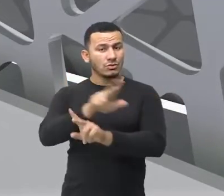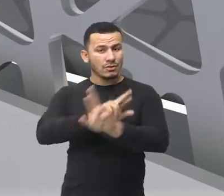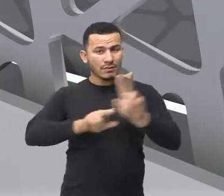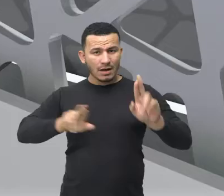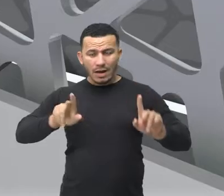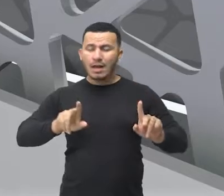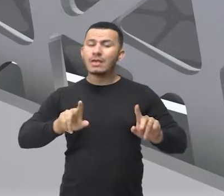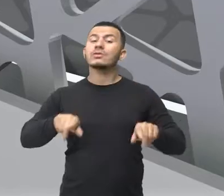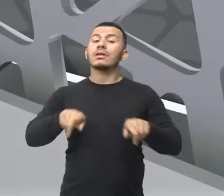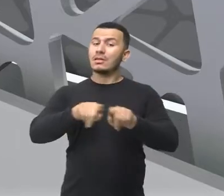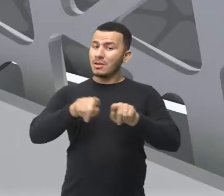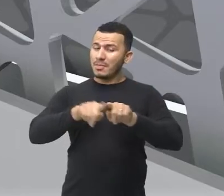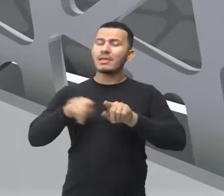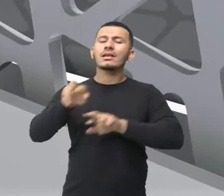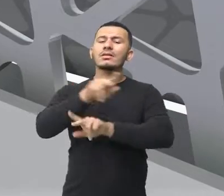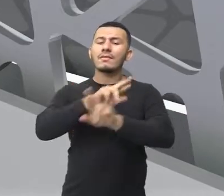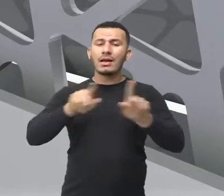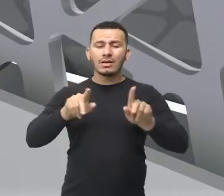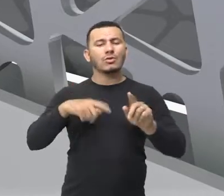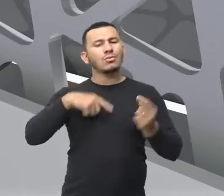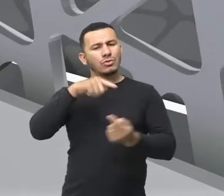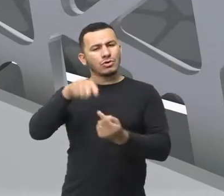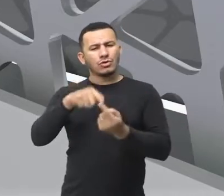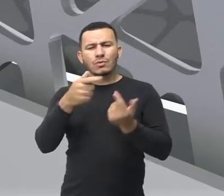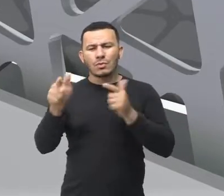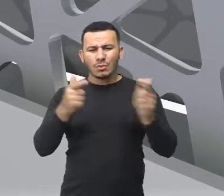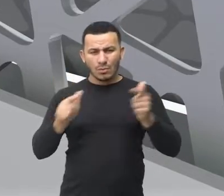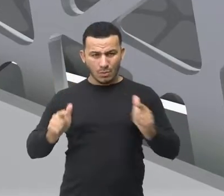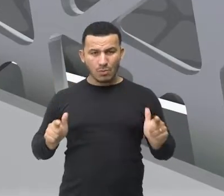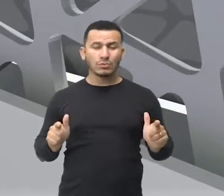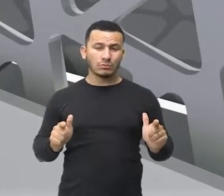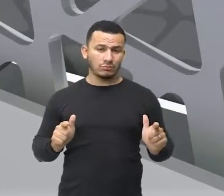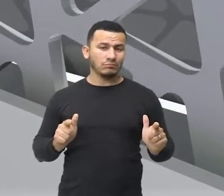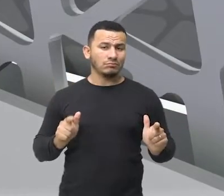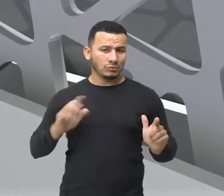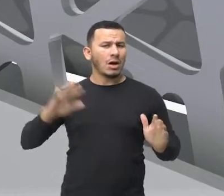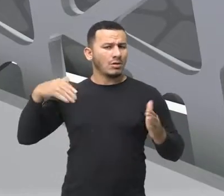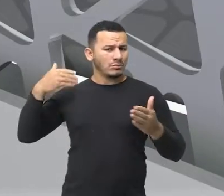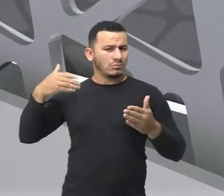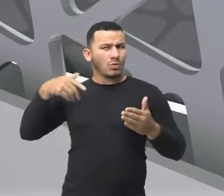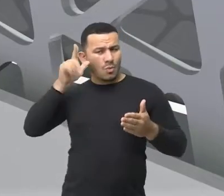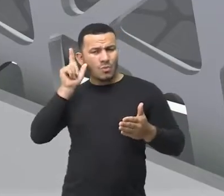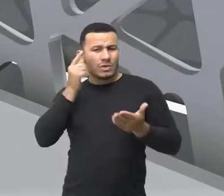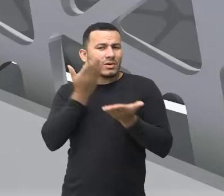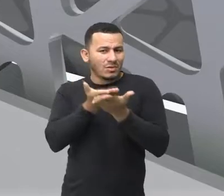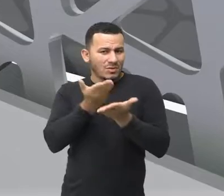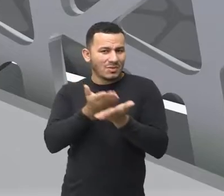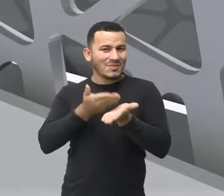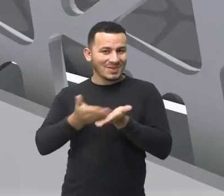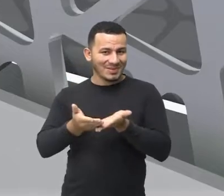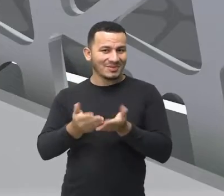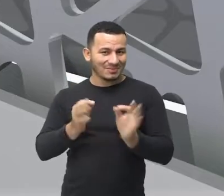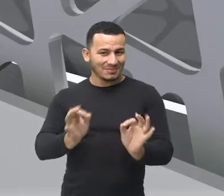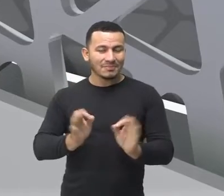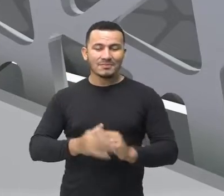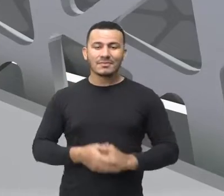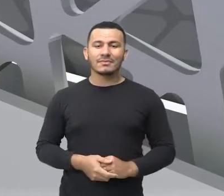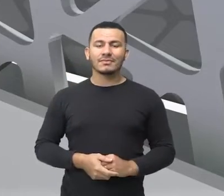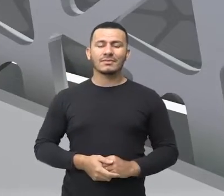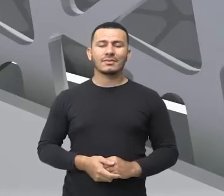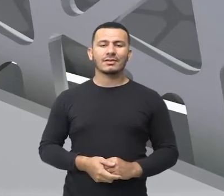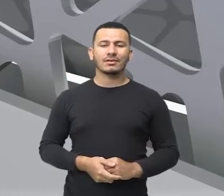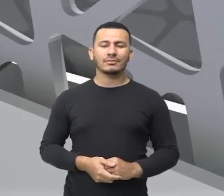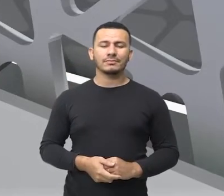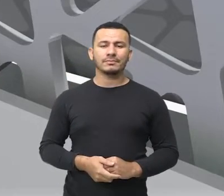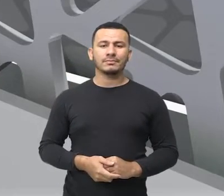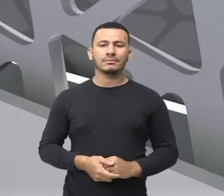e que têm diferentes finalidades. Estamos falando sobre isso desde a aula de ontem com vocês, correto? E